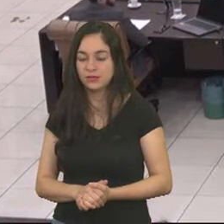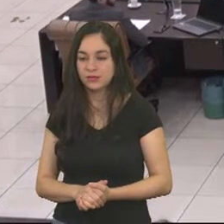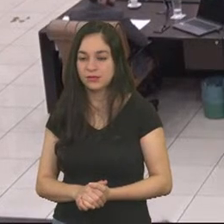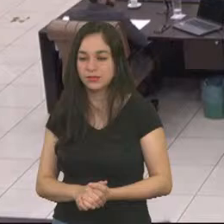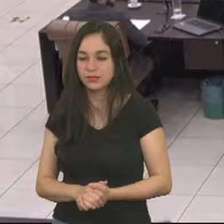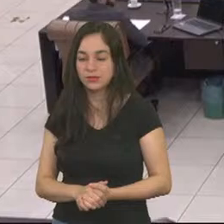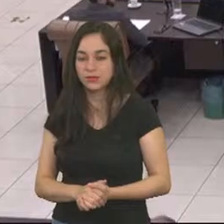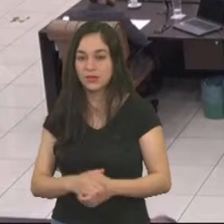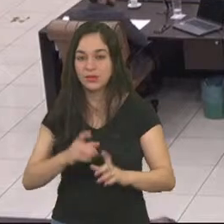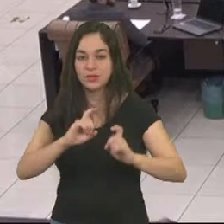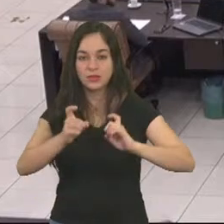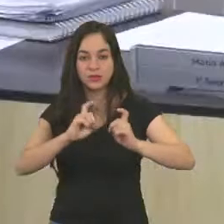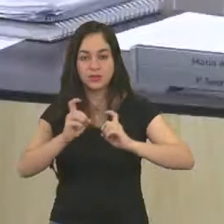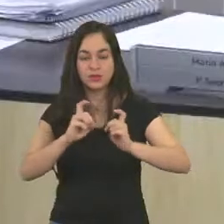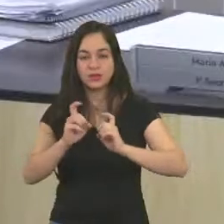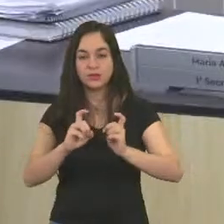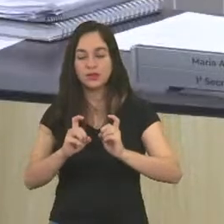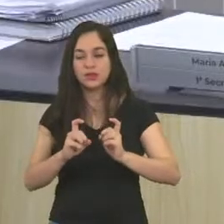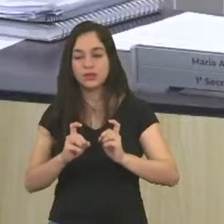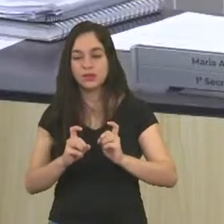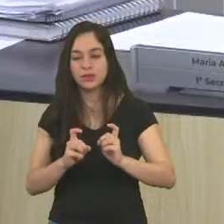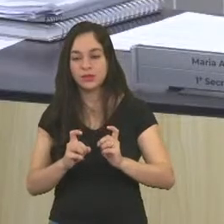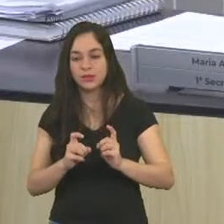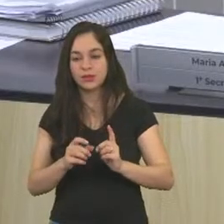Discussão única do PLL